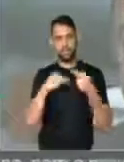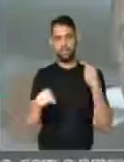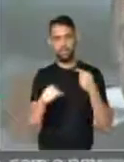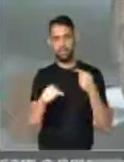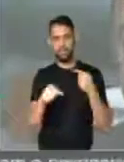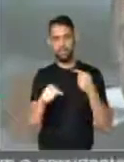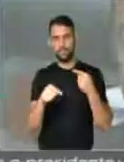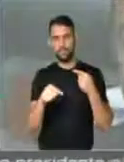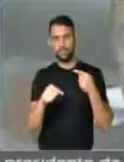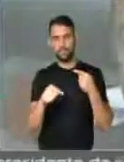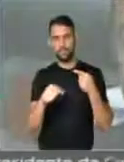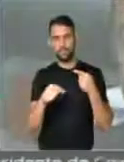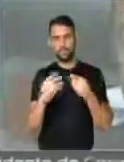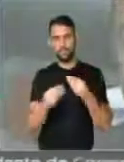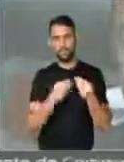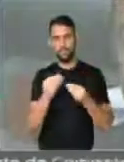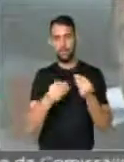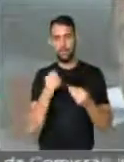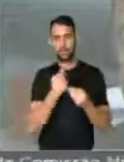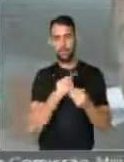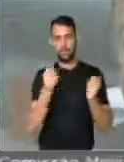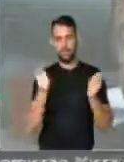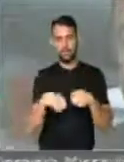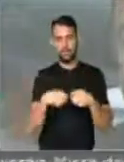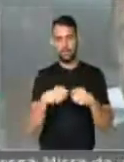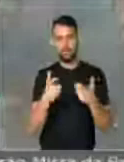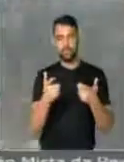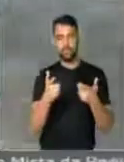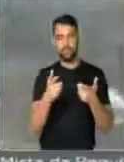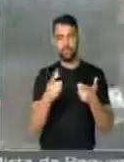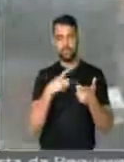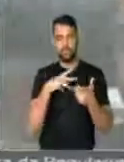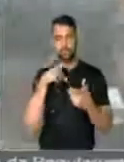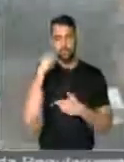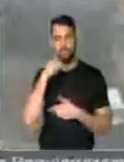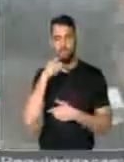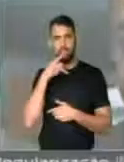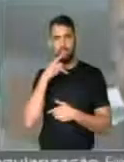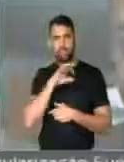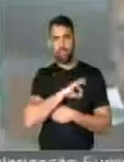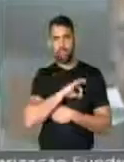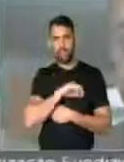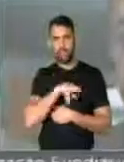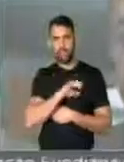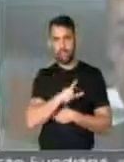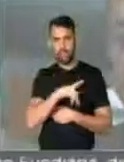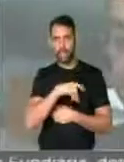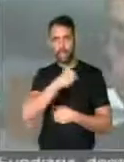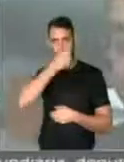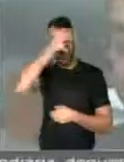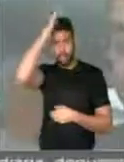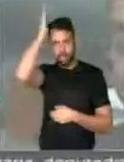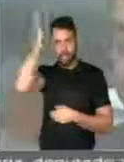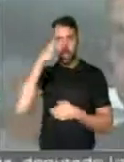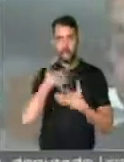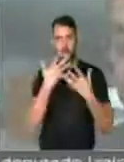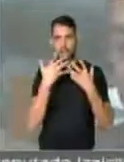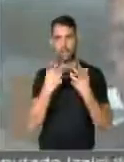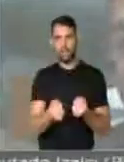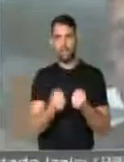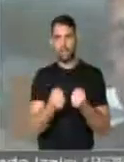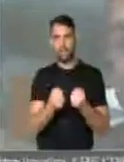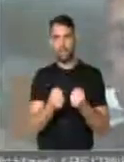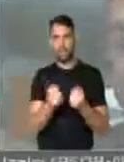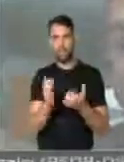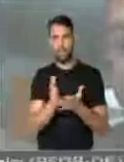concordar. Como é que nós podemos, nas polícias militares e corpos de bombeiros,